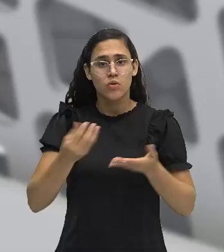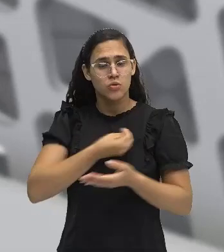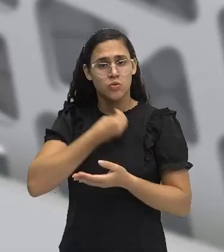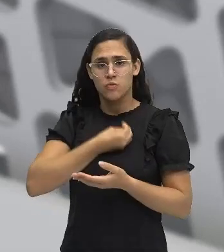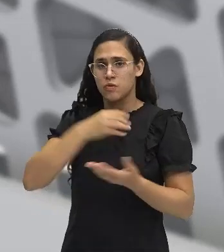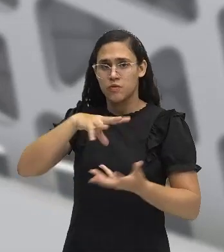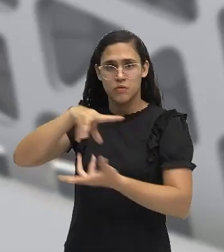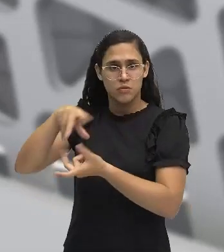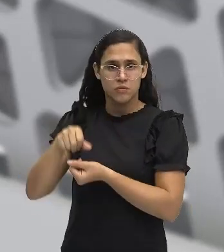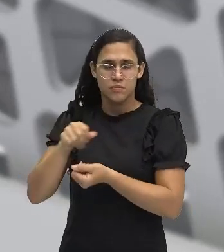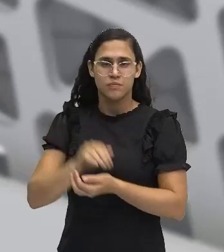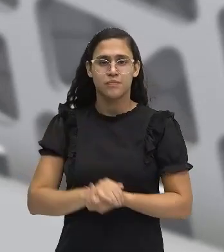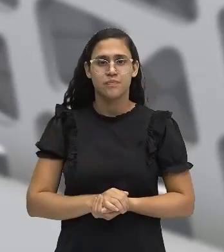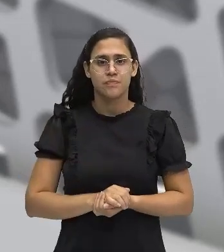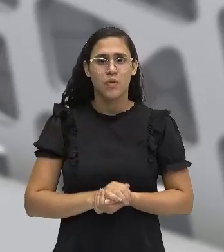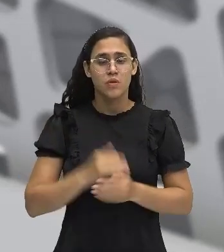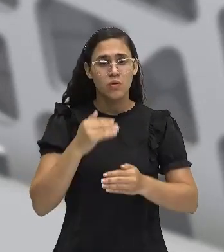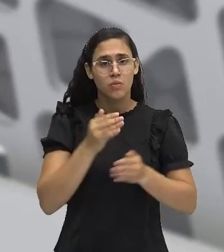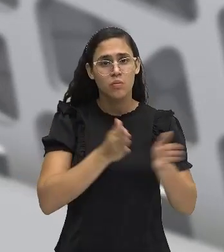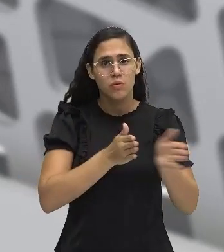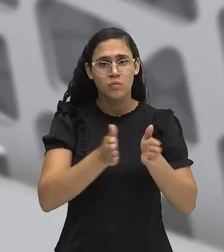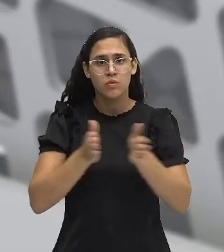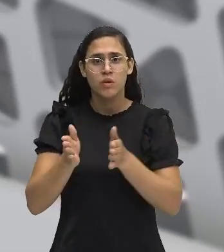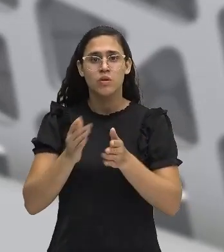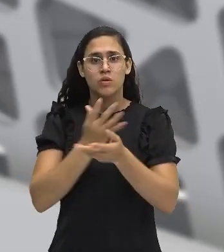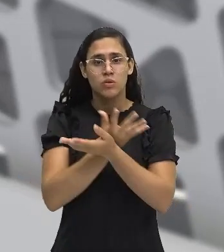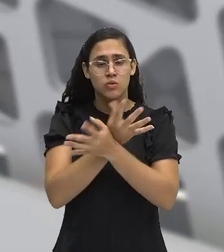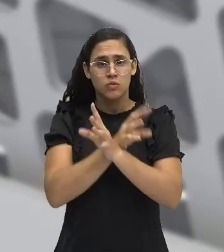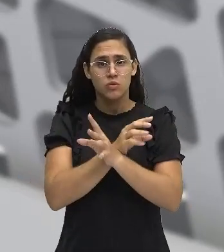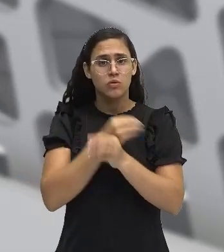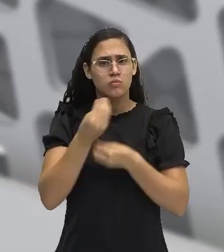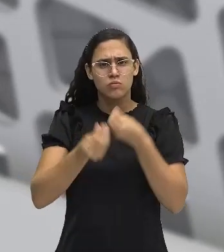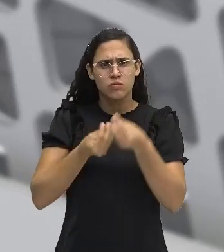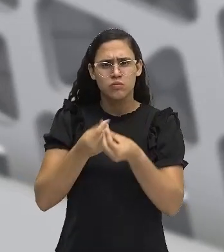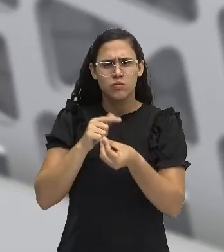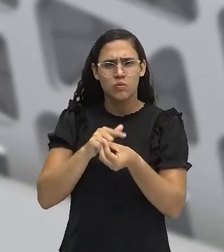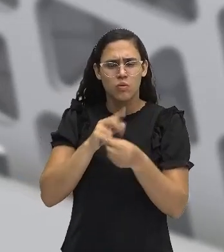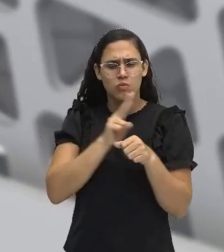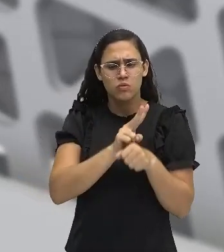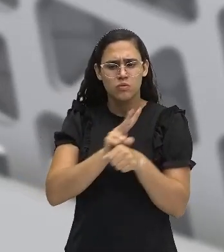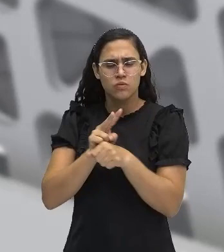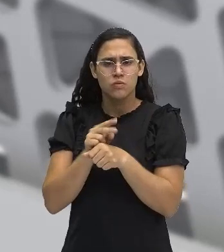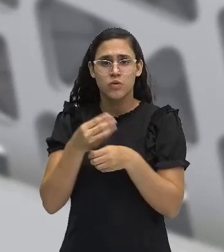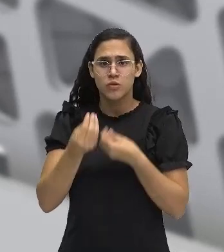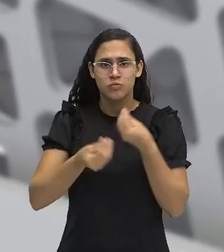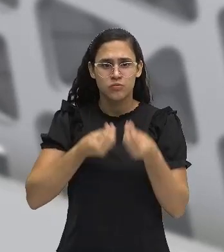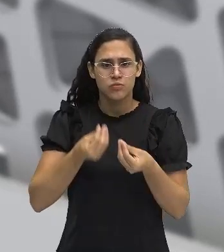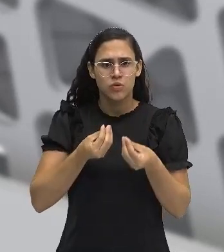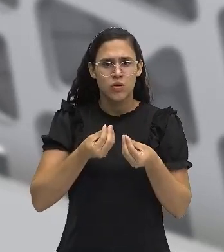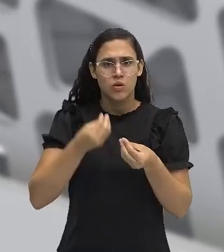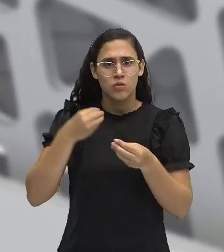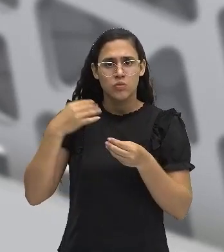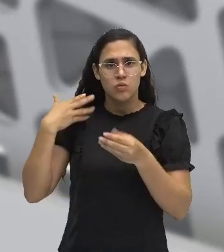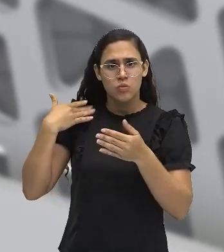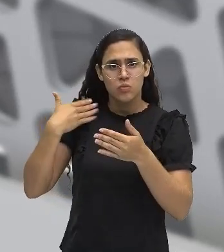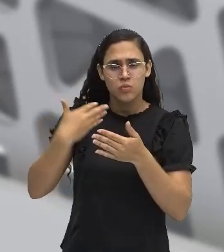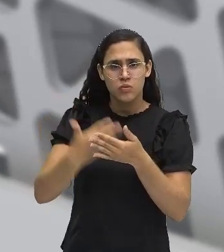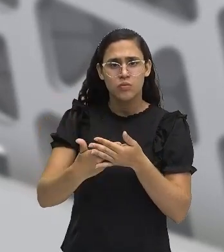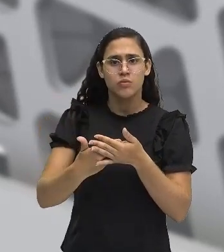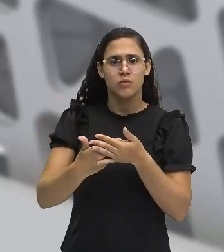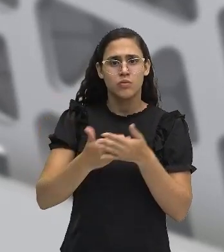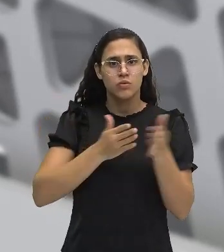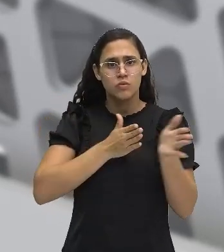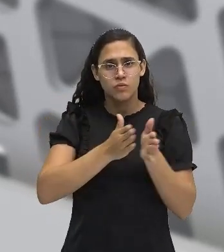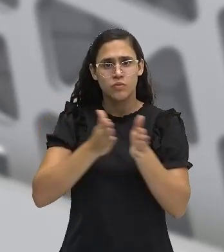processo de fossilização, né? Como é que acontece, como é que o fóssil ele fica preservado ali durante tanto tempo, e a gente tem